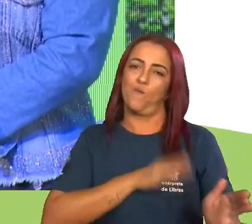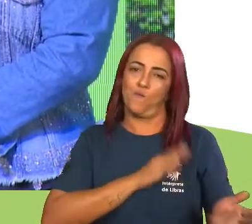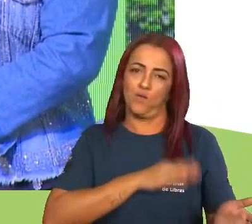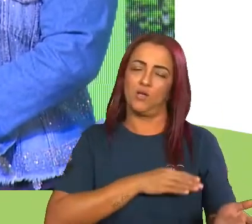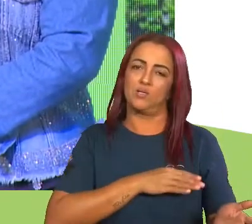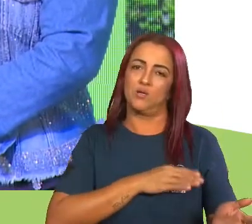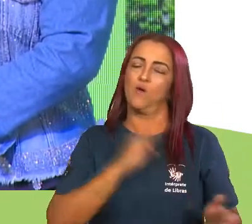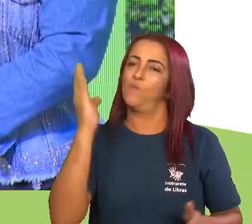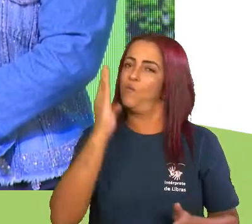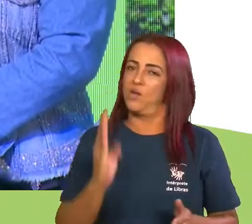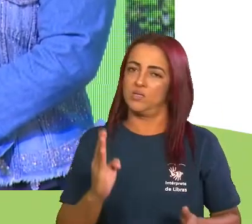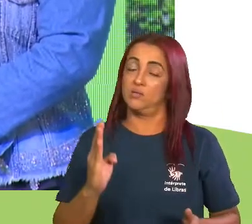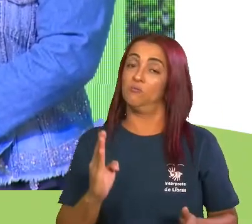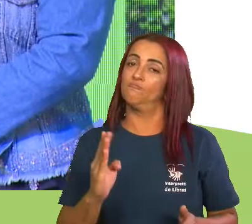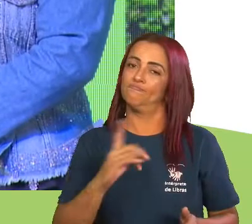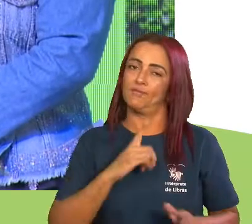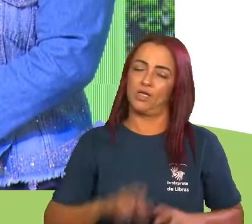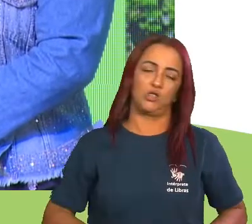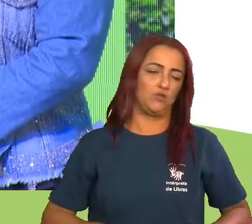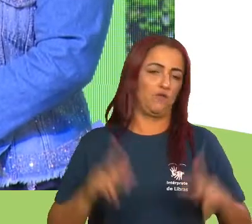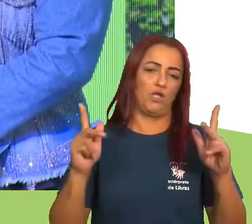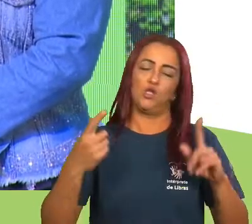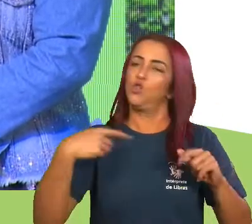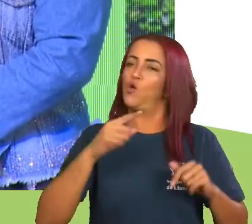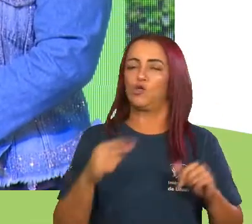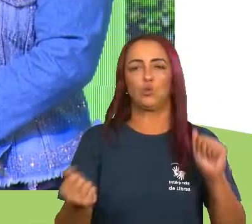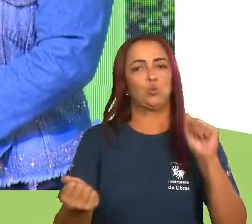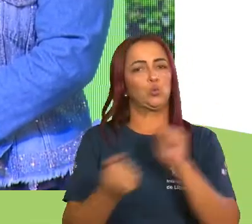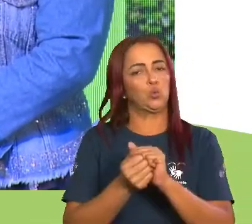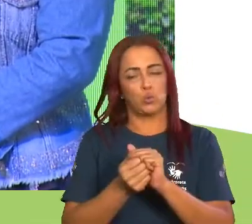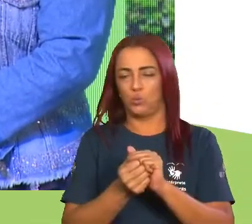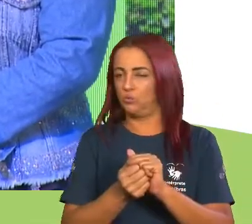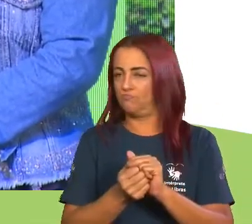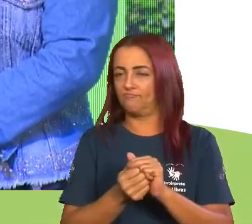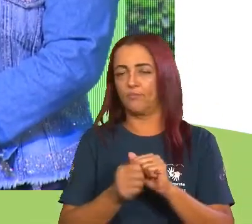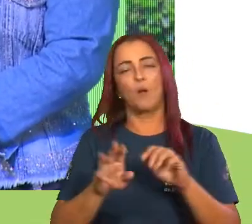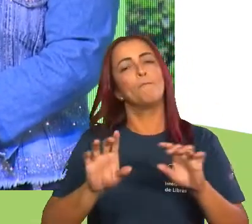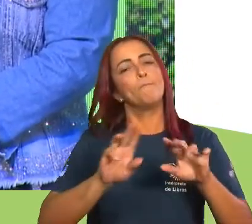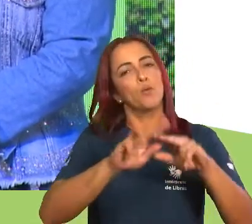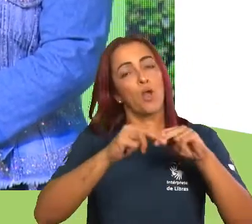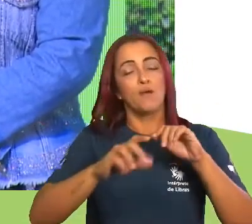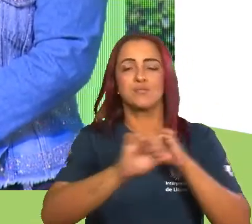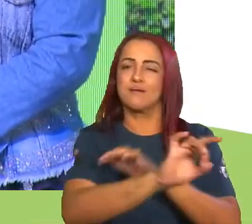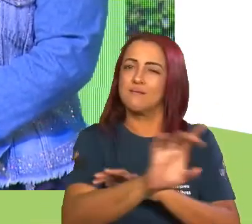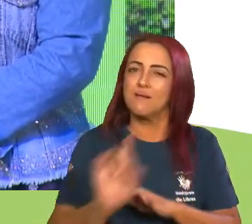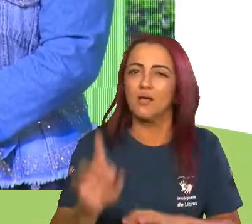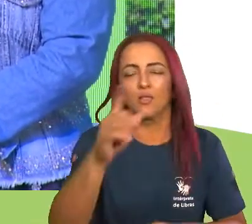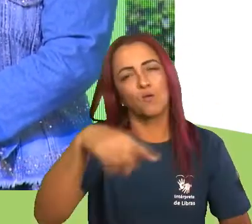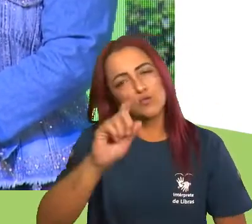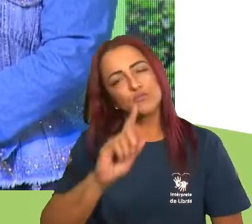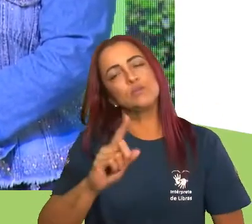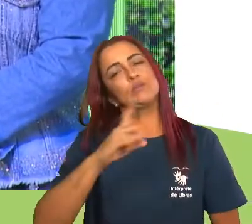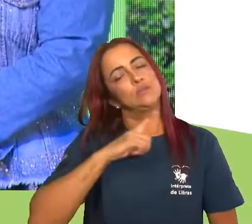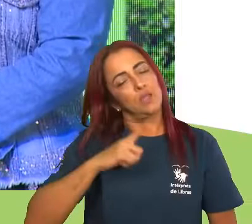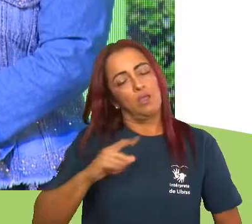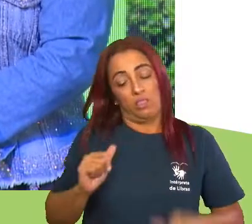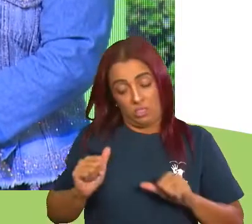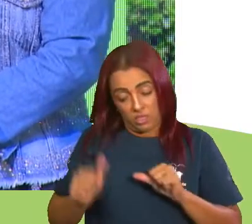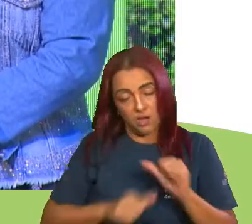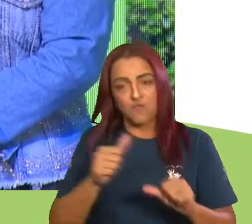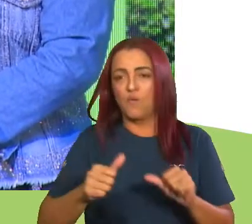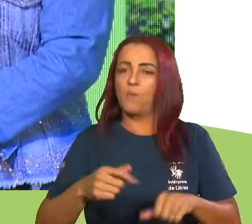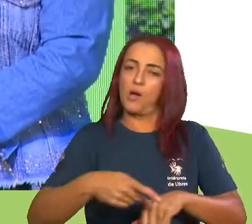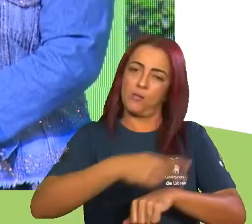o Brasil seria diferente. Mas nós vamos junto, graças a cada um de vocês aqui, nós vamos transformar nosso